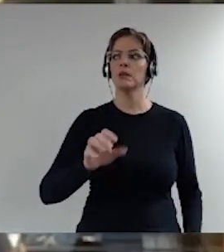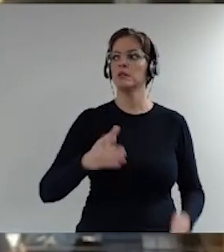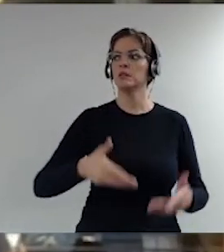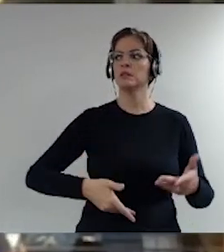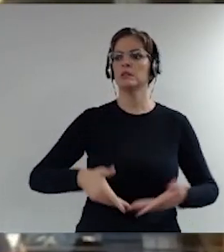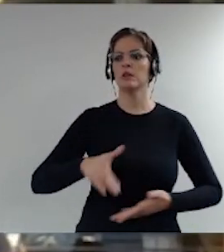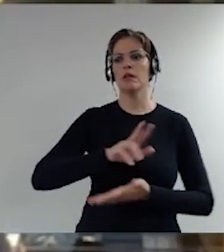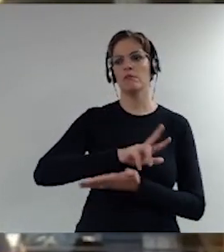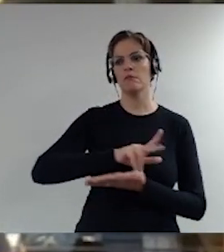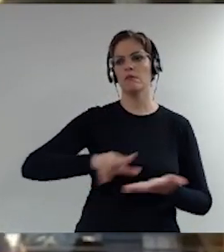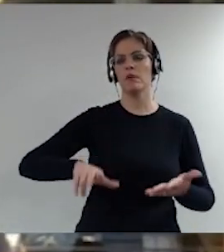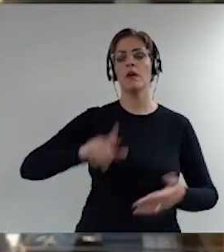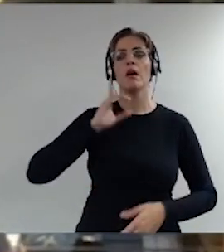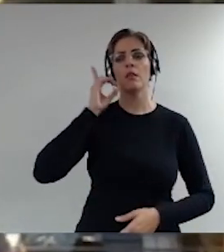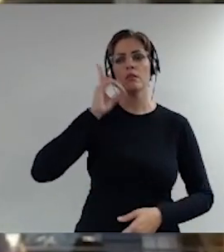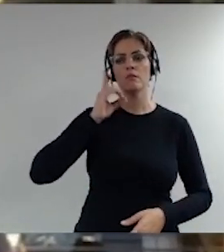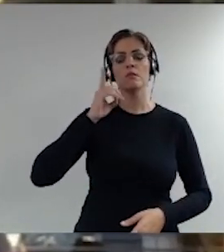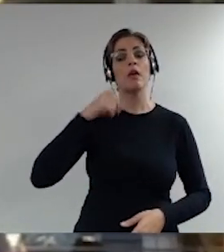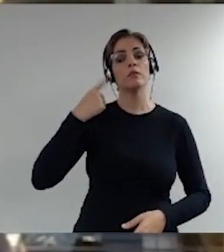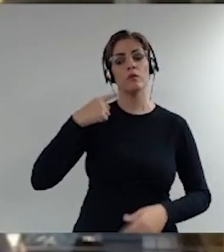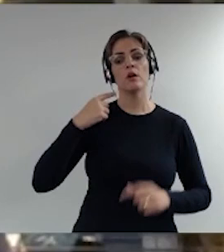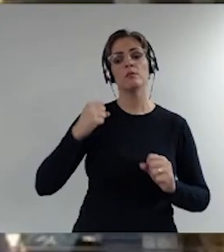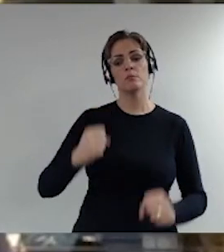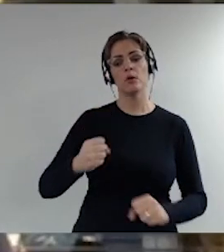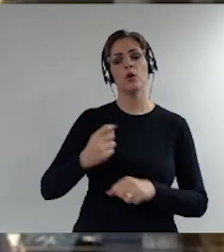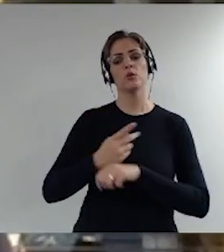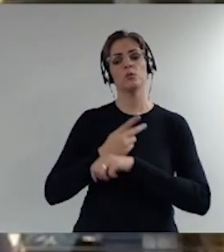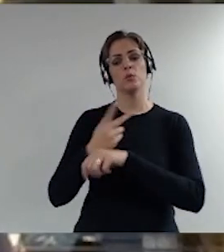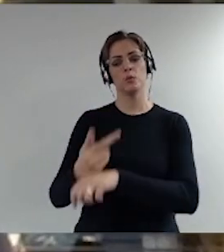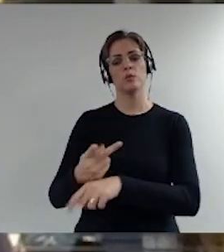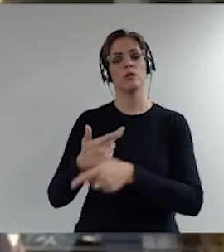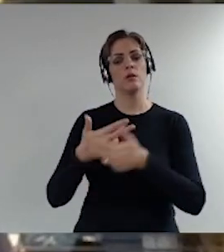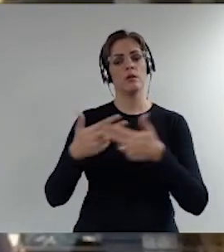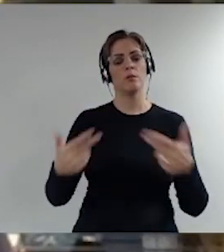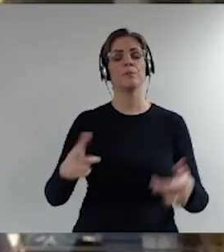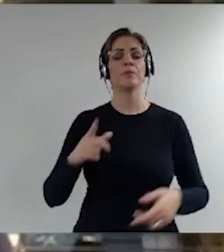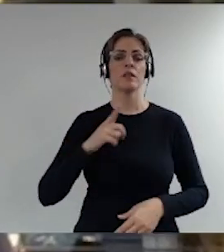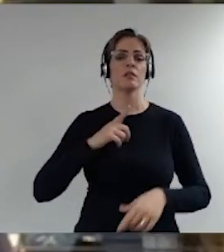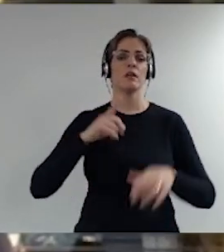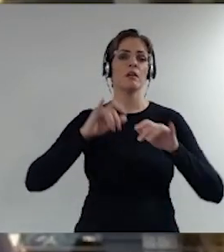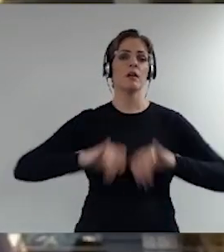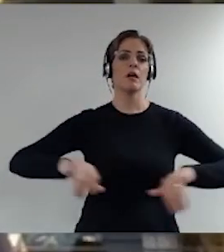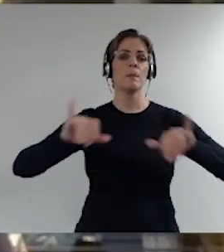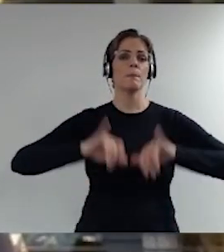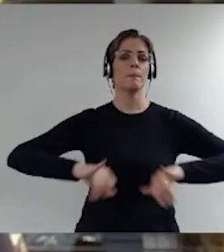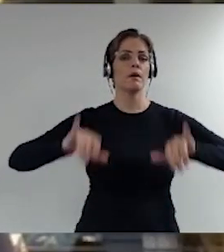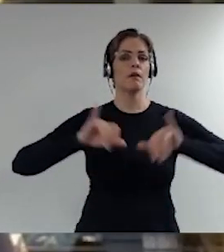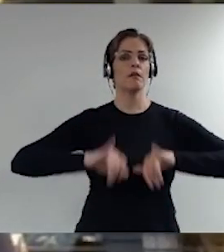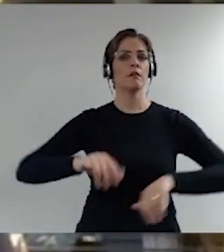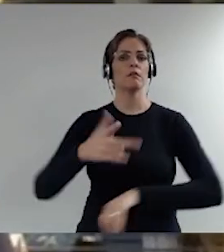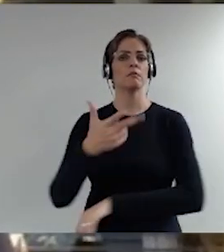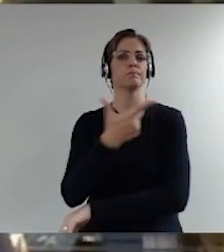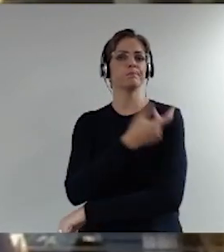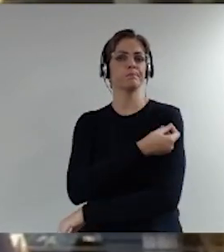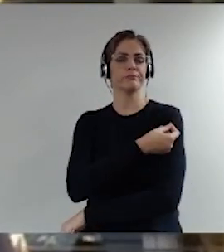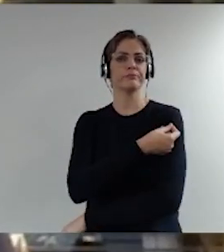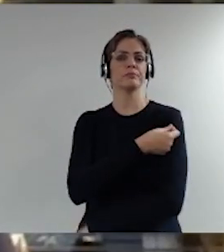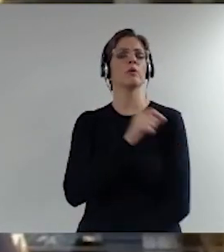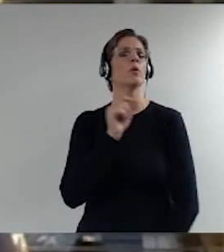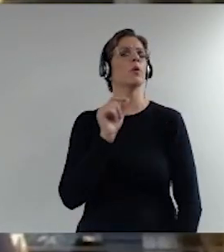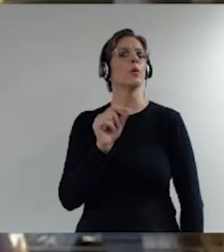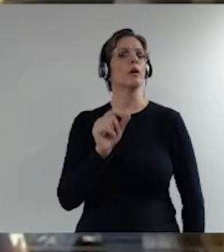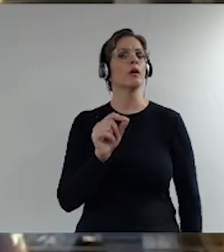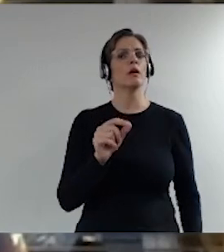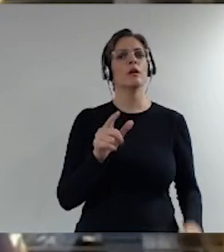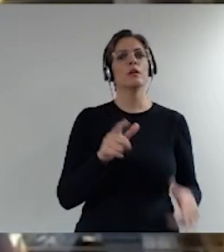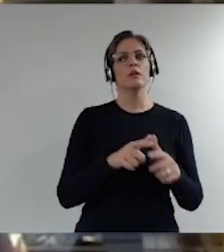advogado pode procurar diversos benefícios. Nós temos a nossa campanha de vacinação, que ofere para a